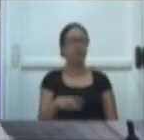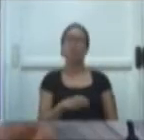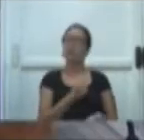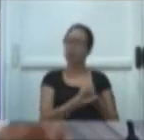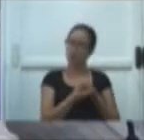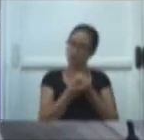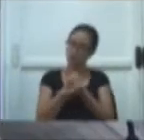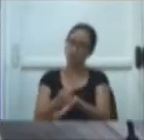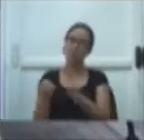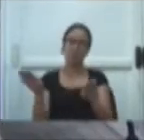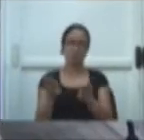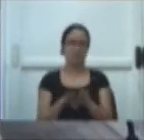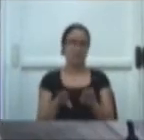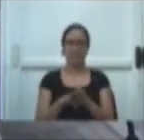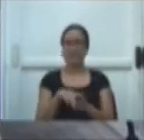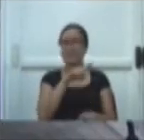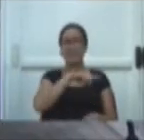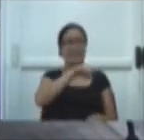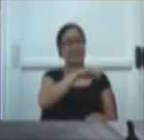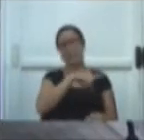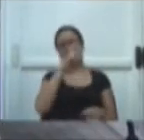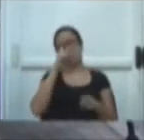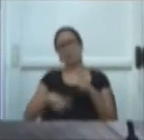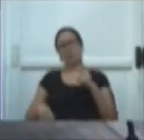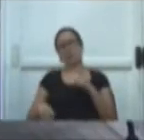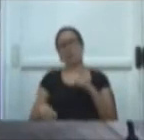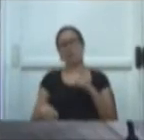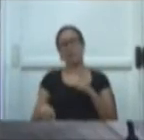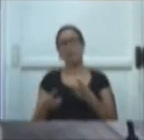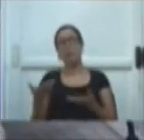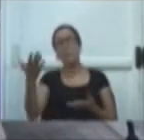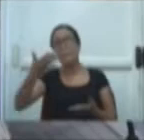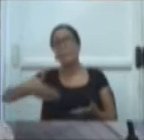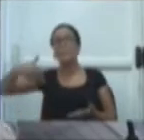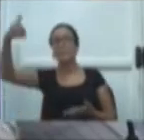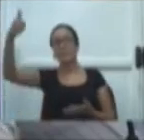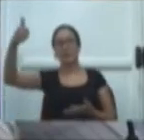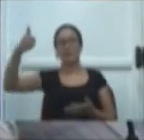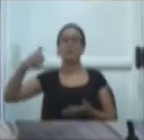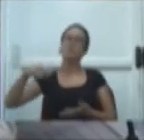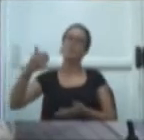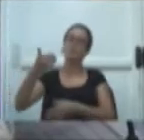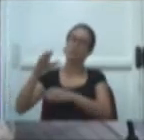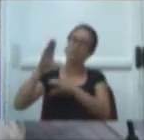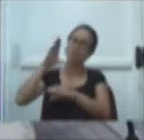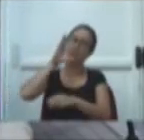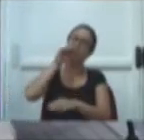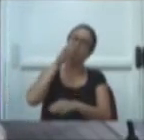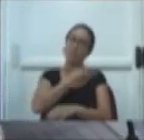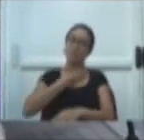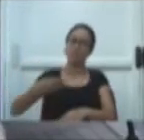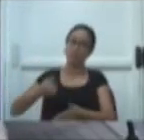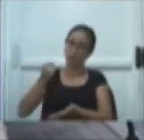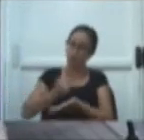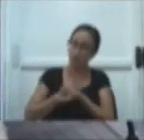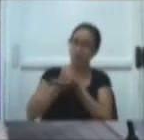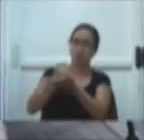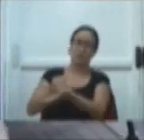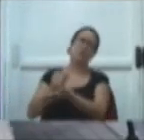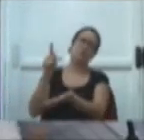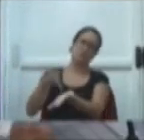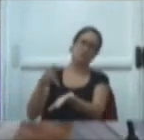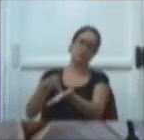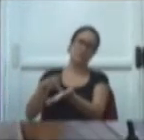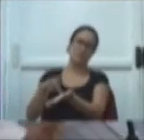trabalhador. Todos nós, vereadores, estamos, nós sabemos que aqui nós temos o Partido dos